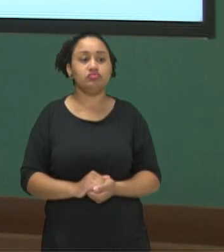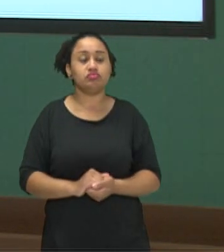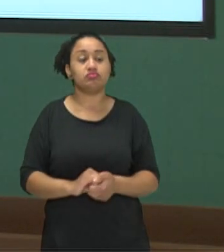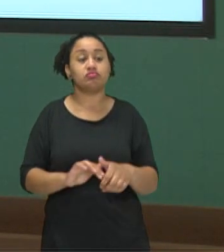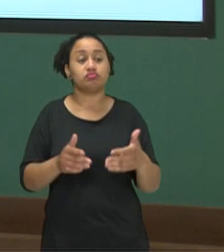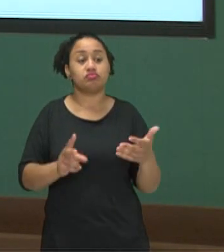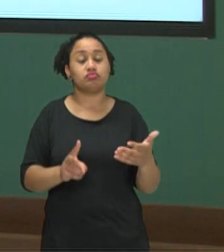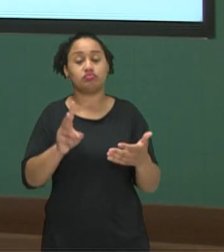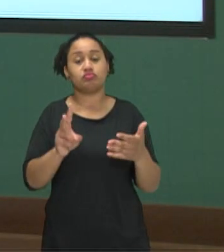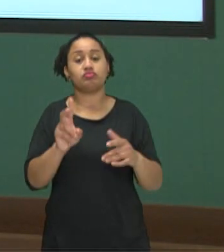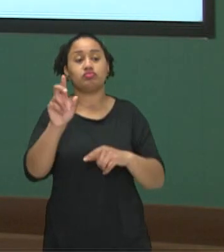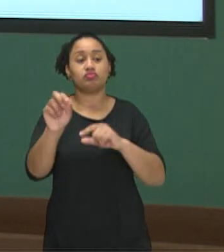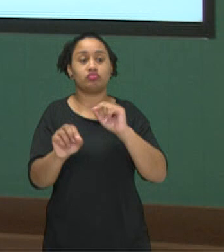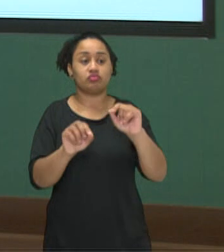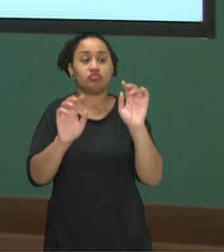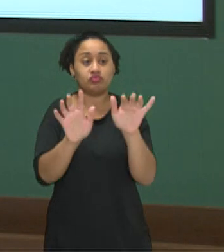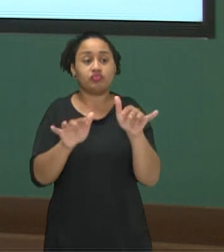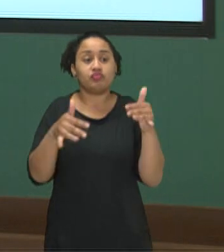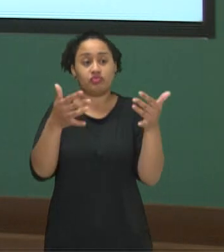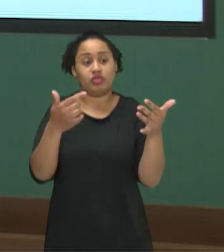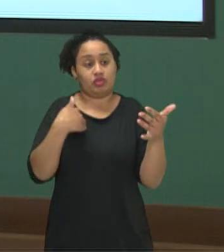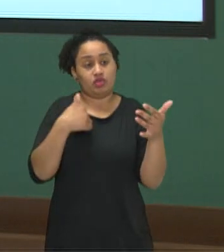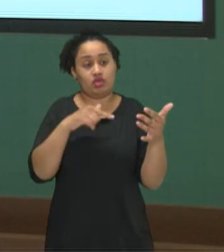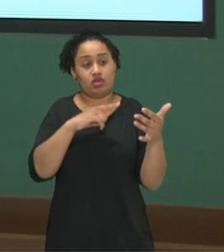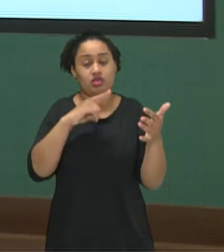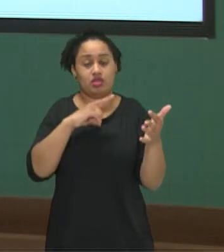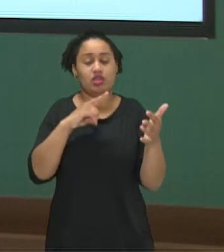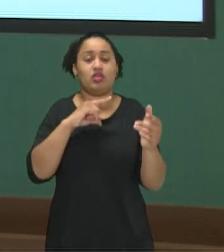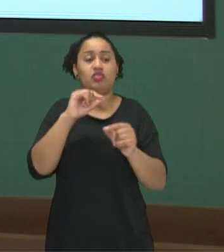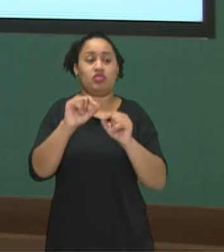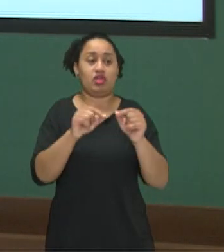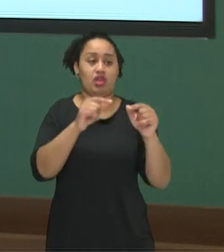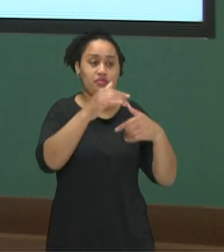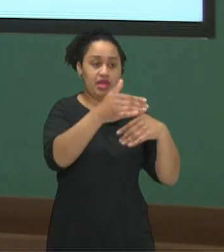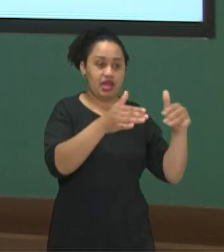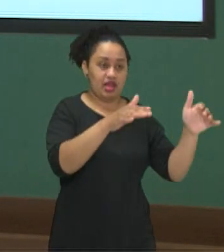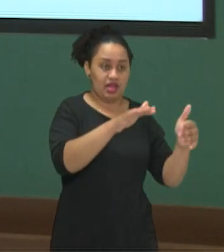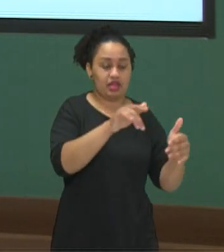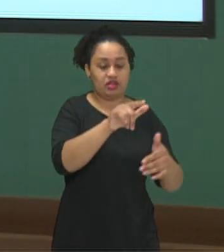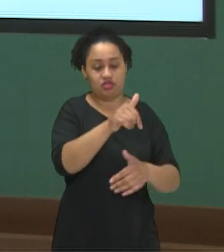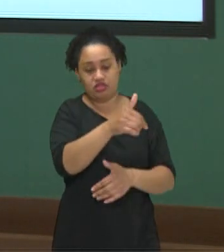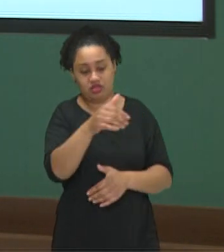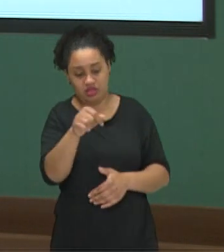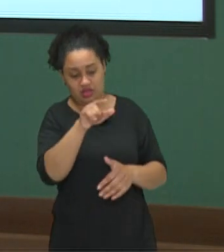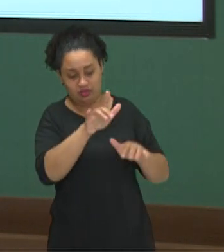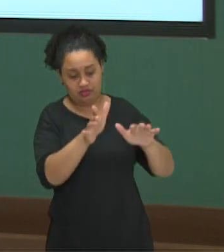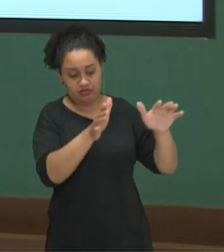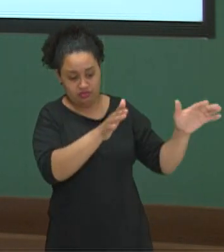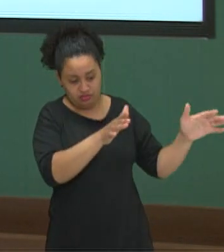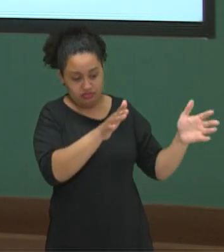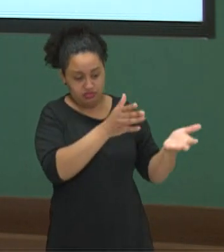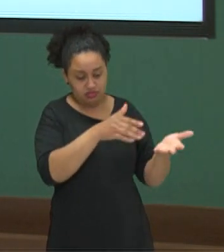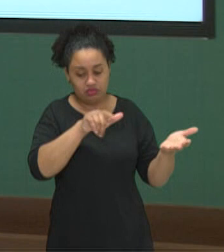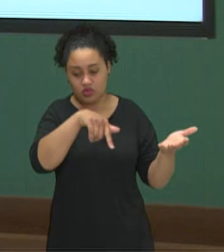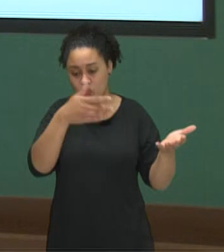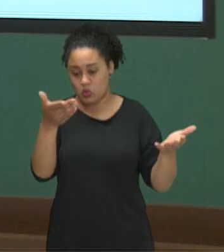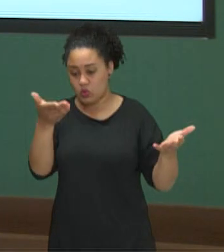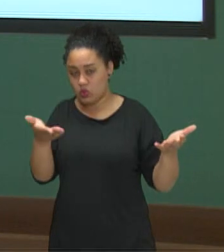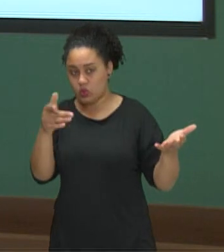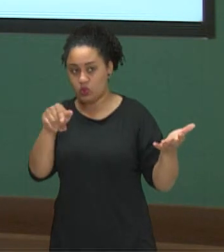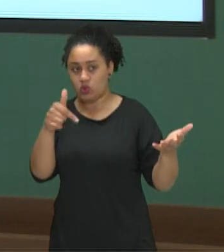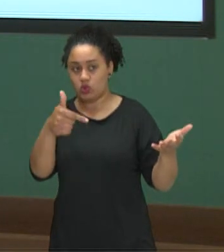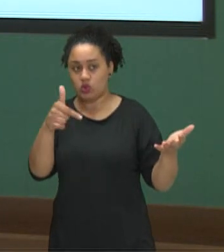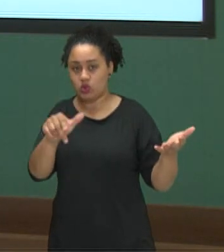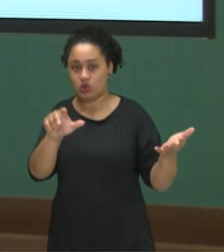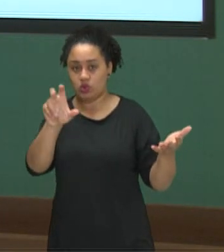Para frente. Assim, Pedro ficou com uma caixa e o peso de 100 gramas de um lado e o peso de